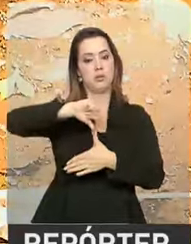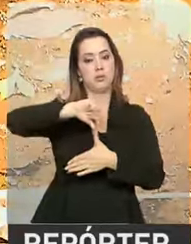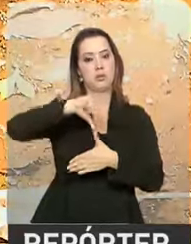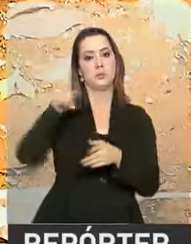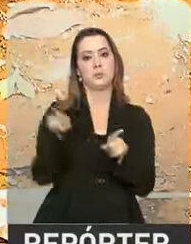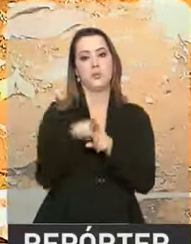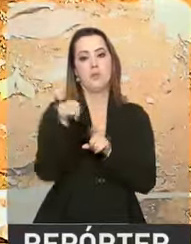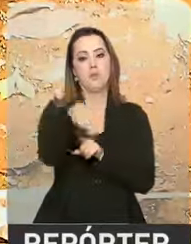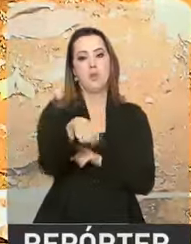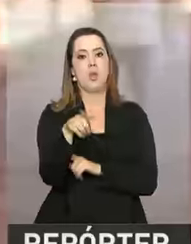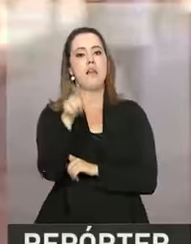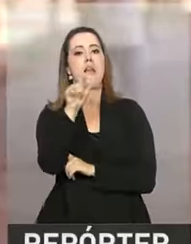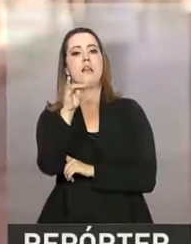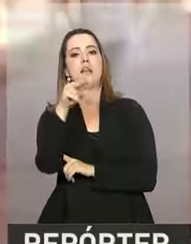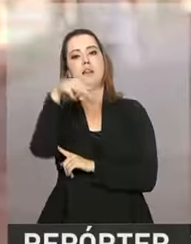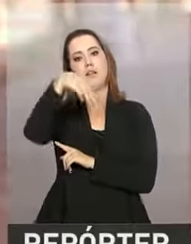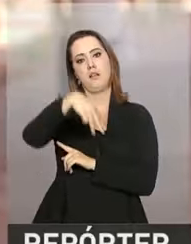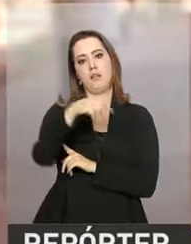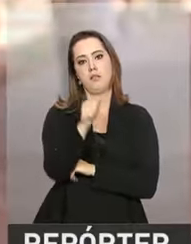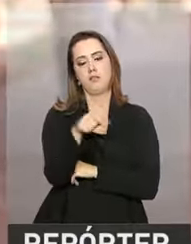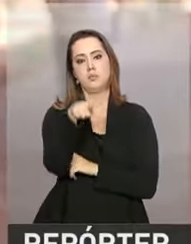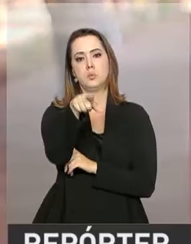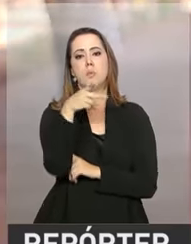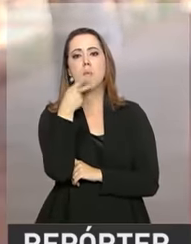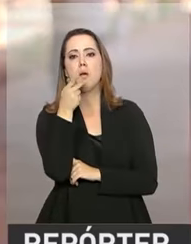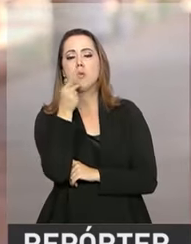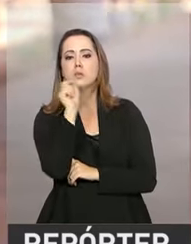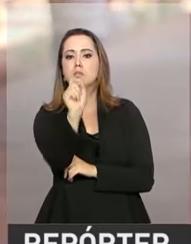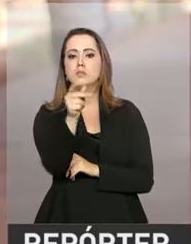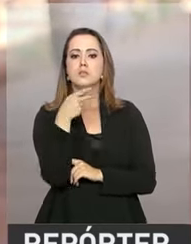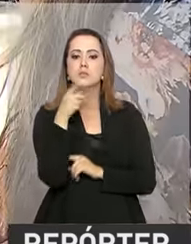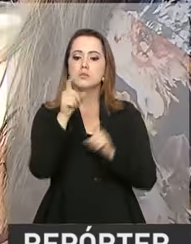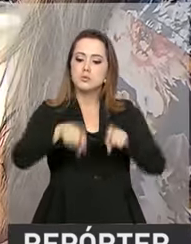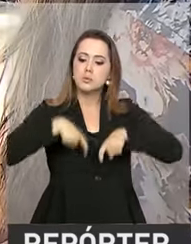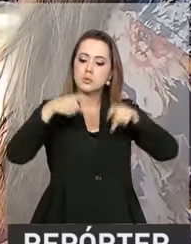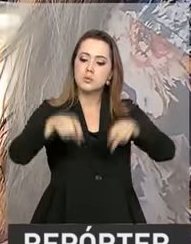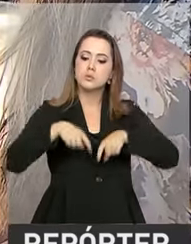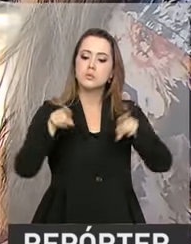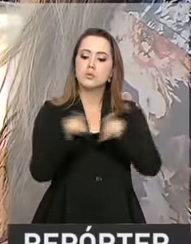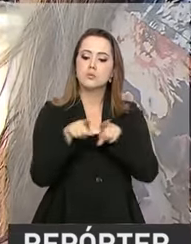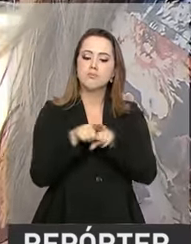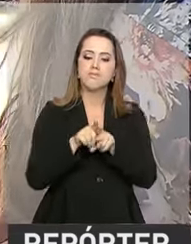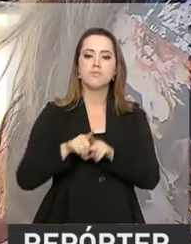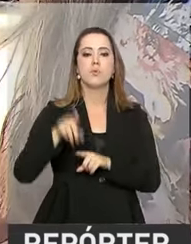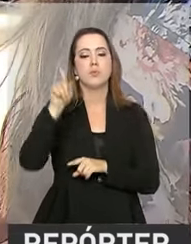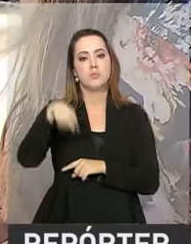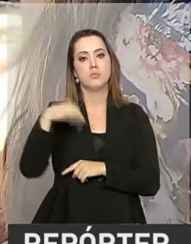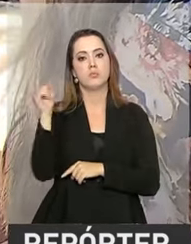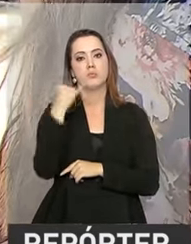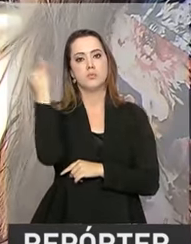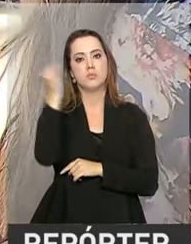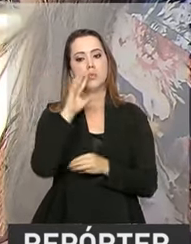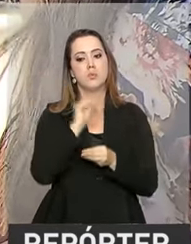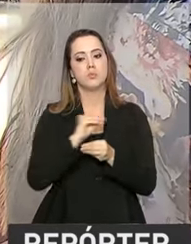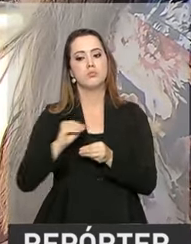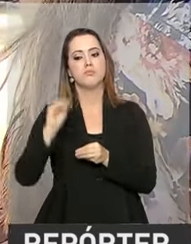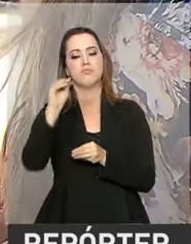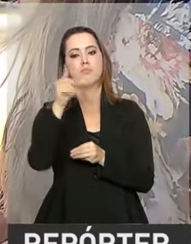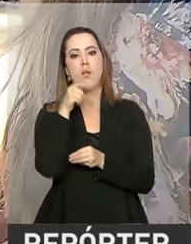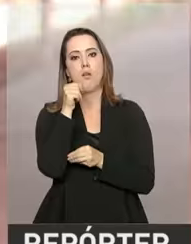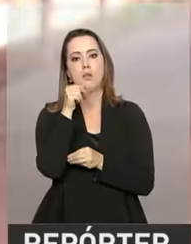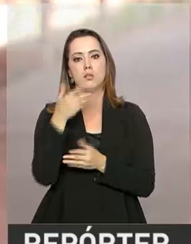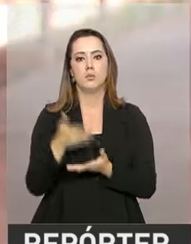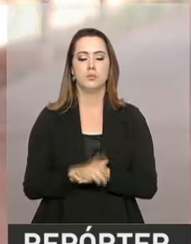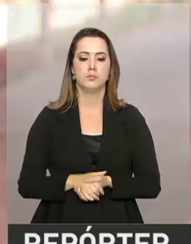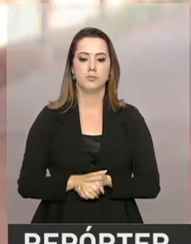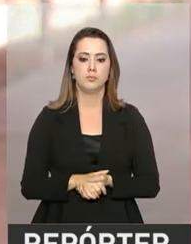última semana em Lima, no Peru. Para Devanir, o produtor rural tem um papel importante para conservar os recursos